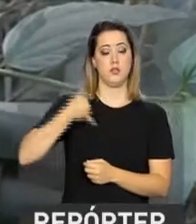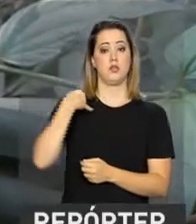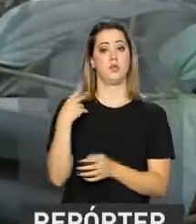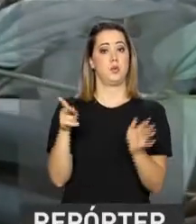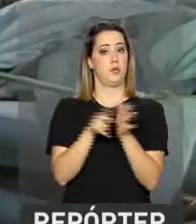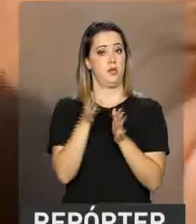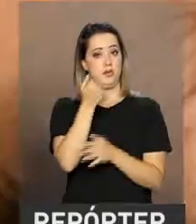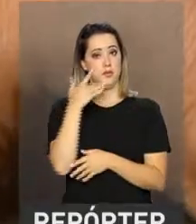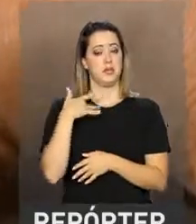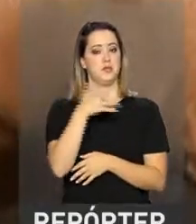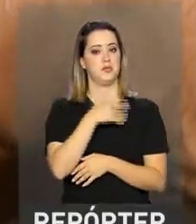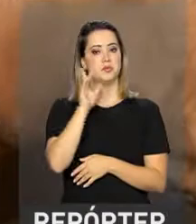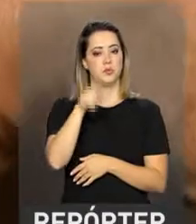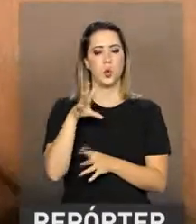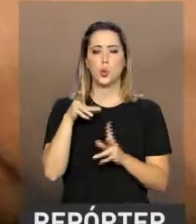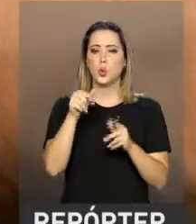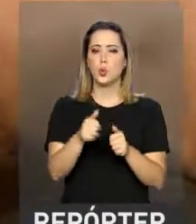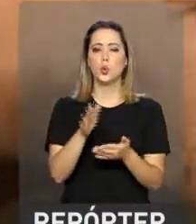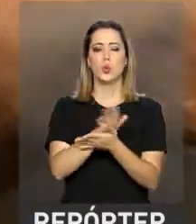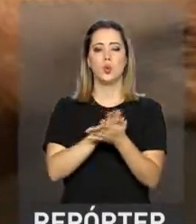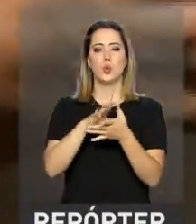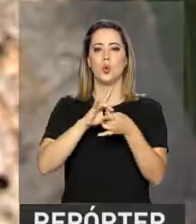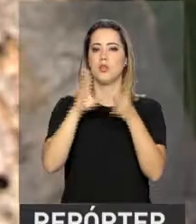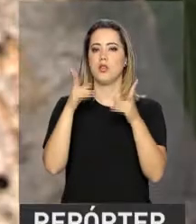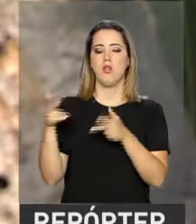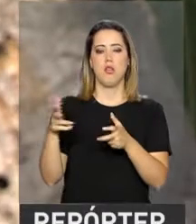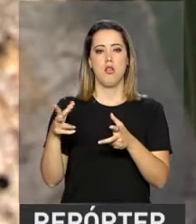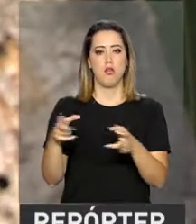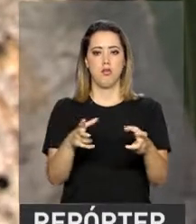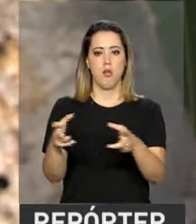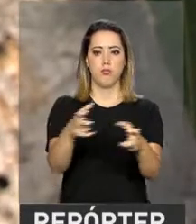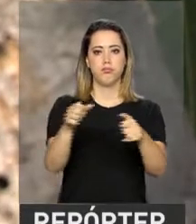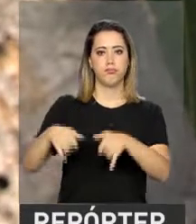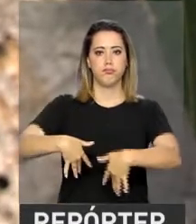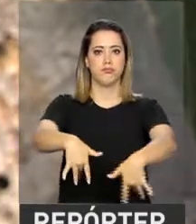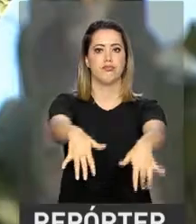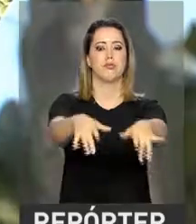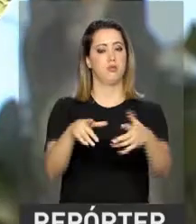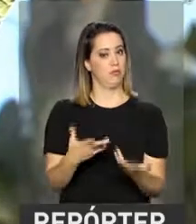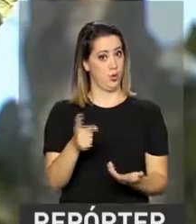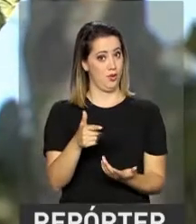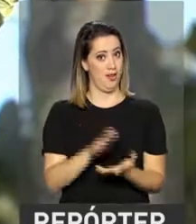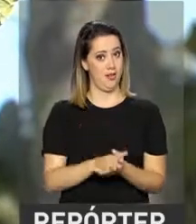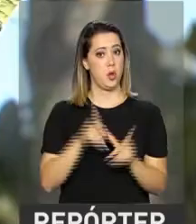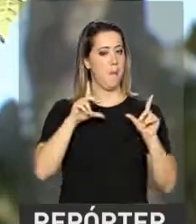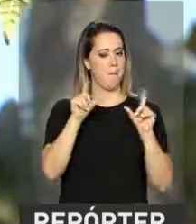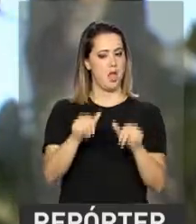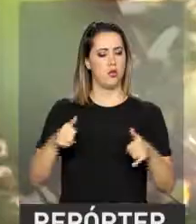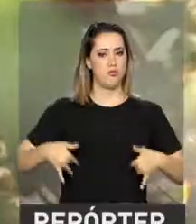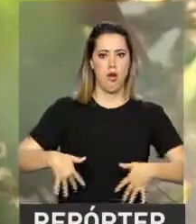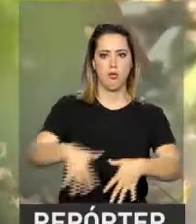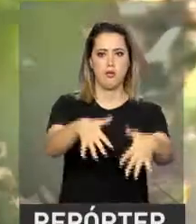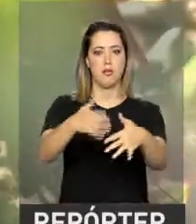próprios alimentos é tudo orgânico e agroecológico no sítio da dona ana o lema é menos veneno